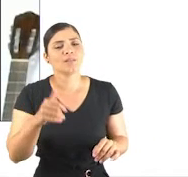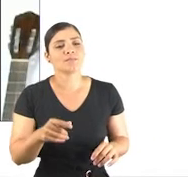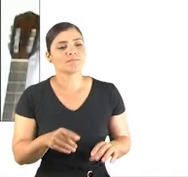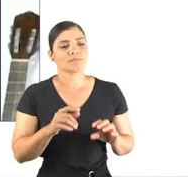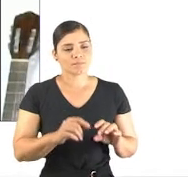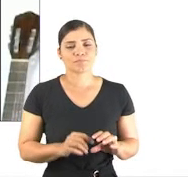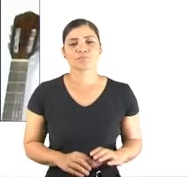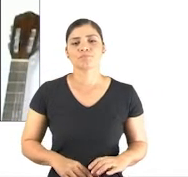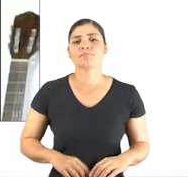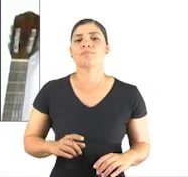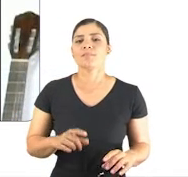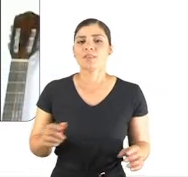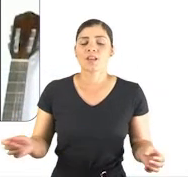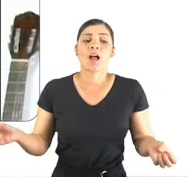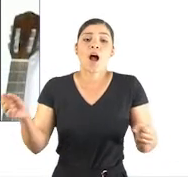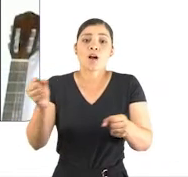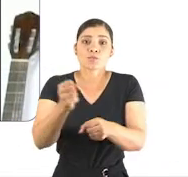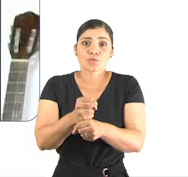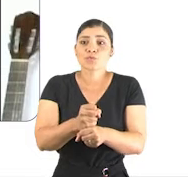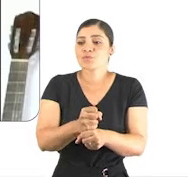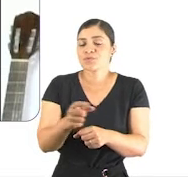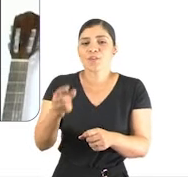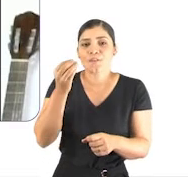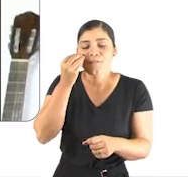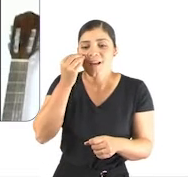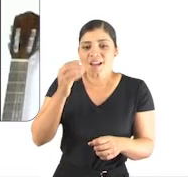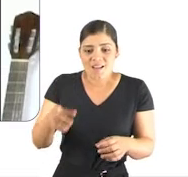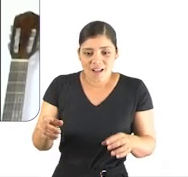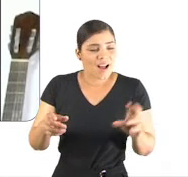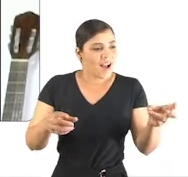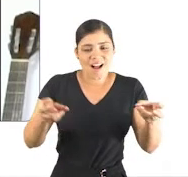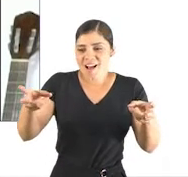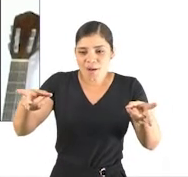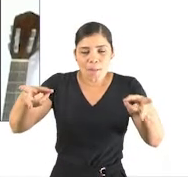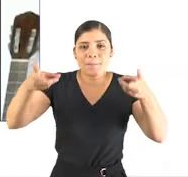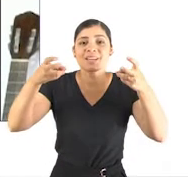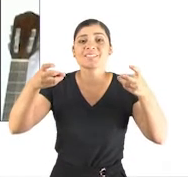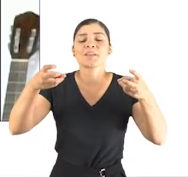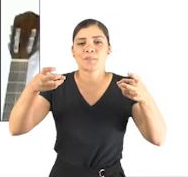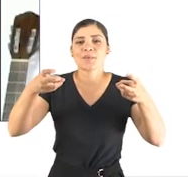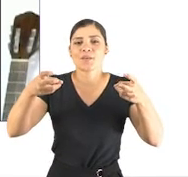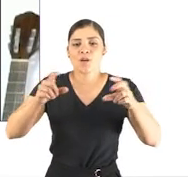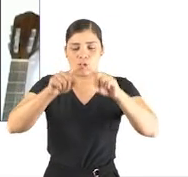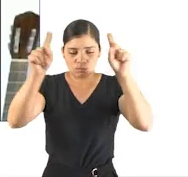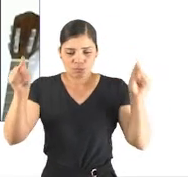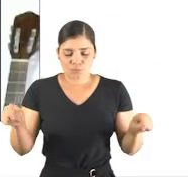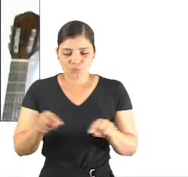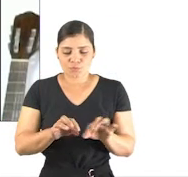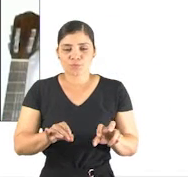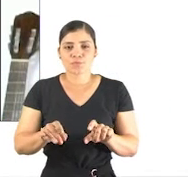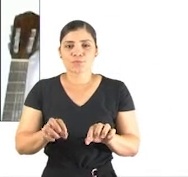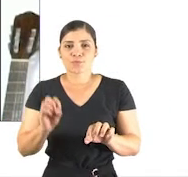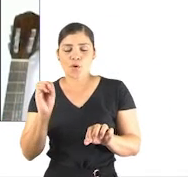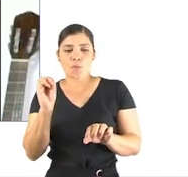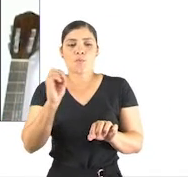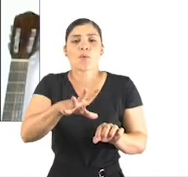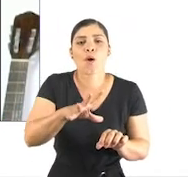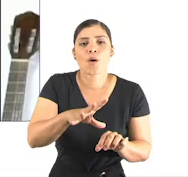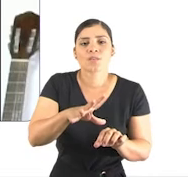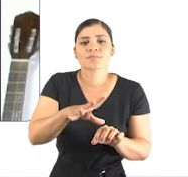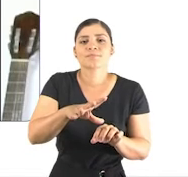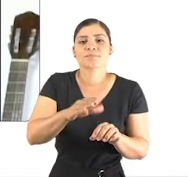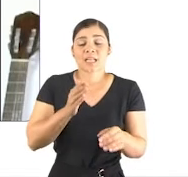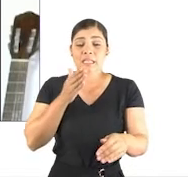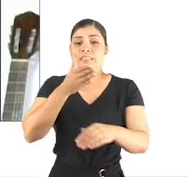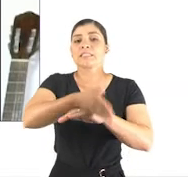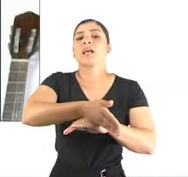Ctrl-C lá no retorno dele, abrir o pedido no SAP, dar um Ctrl-V, jogar lá no campo específico do pedido a informação